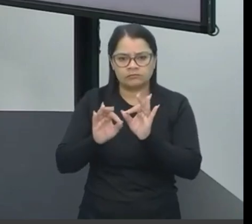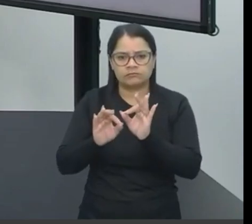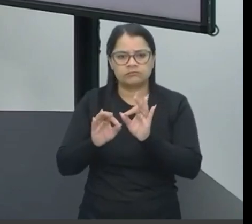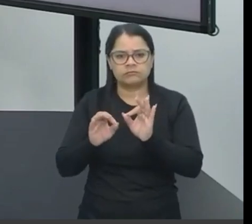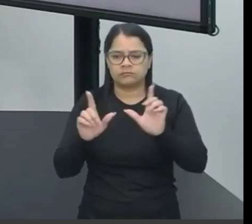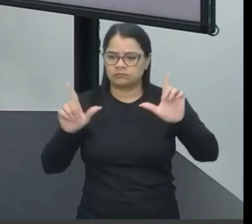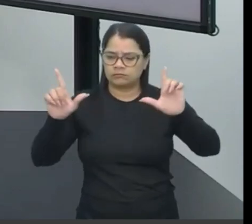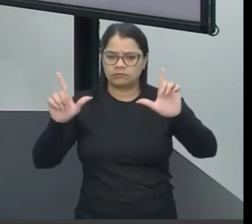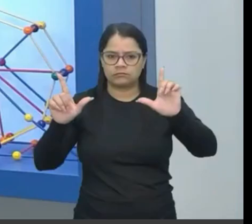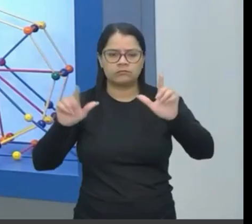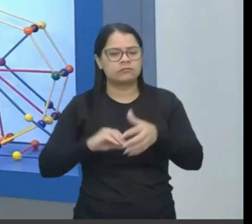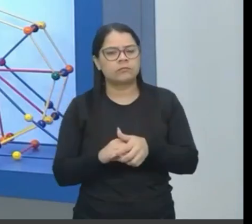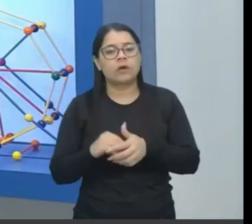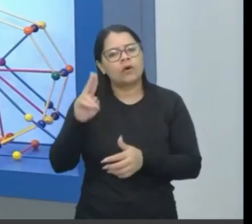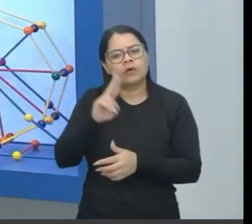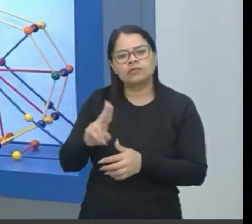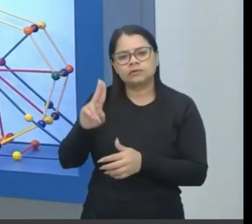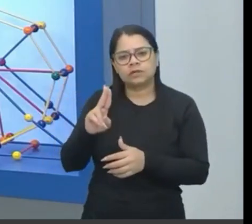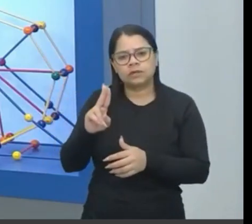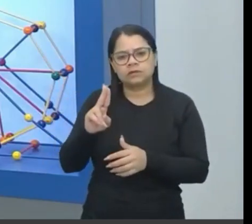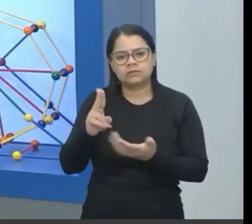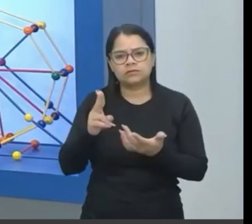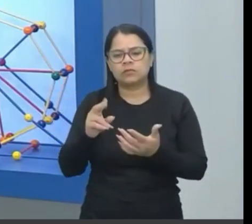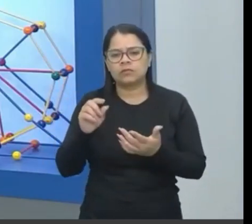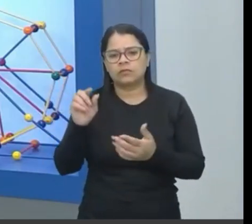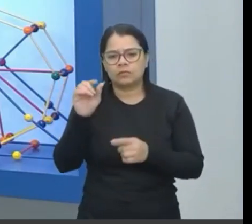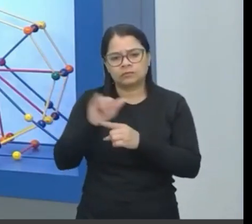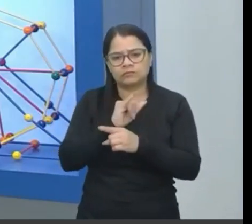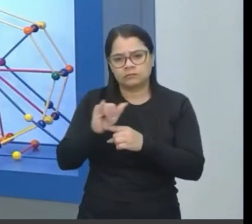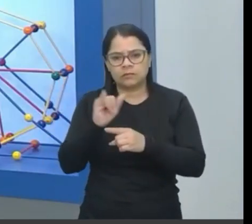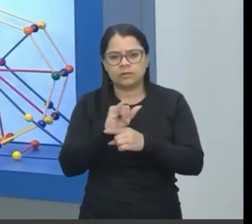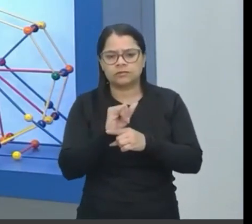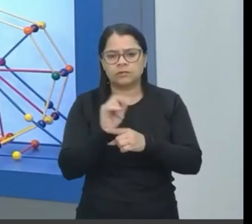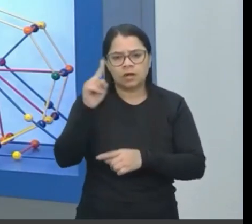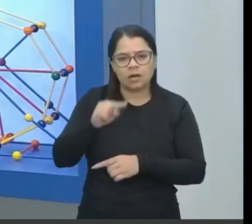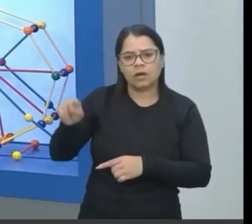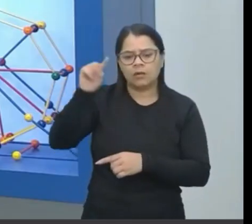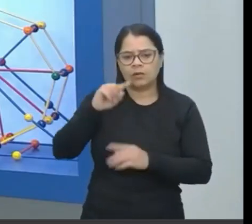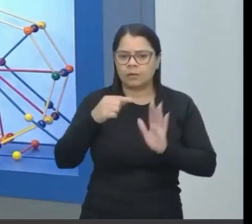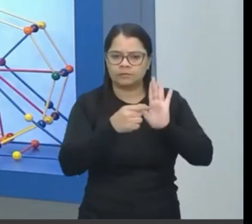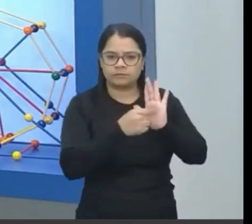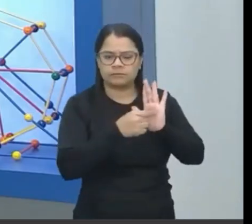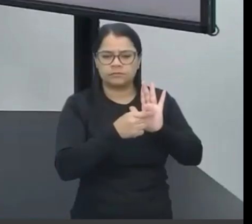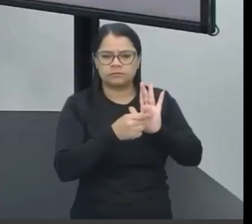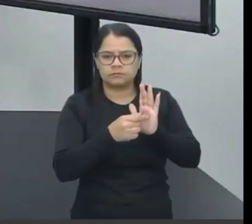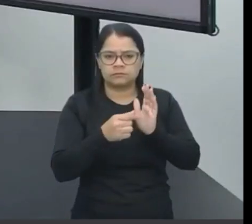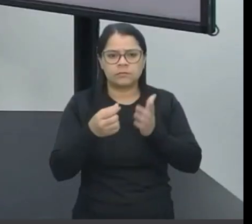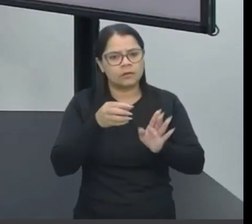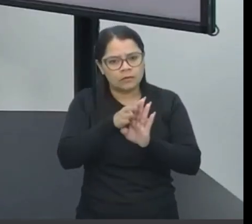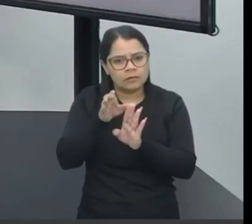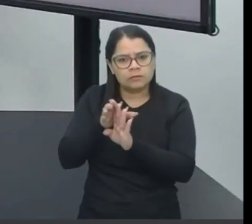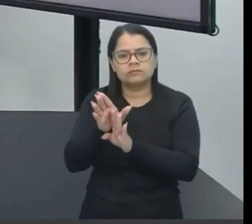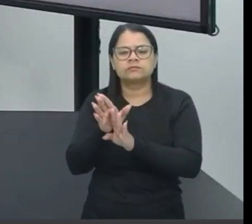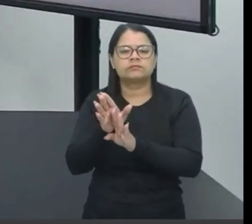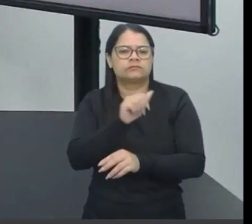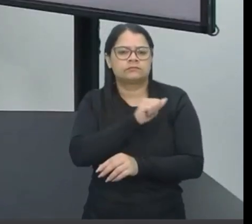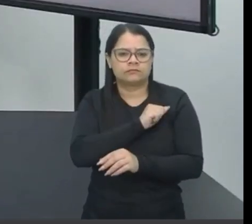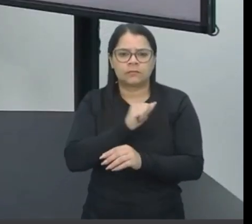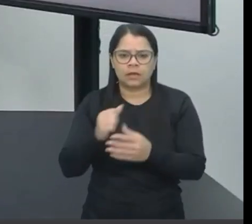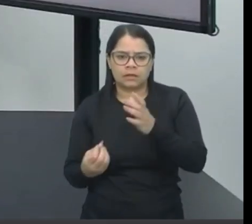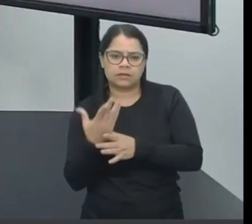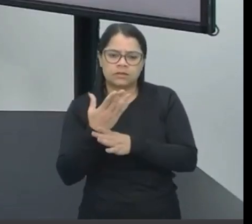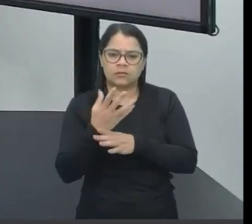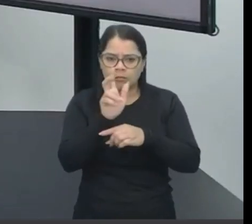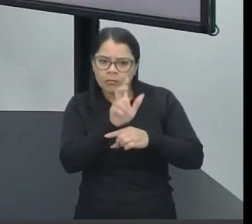plataforma MakeCode utilizando uma extensão, a RobotBit. Também, professor, você vai orientar os estudantes na montagem do protótipo,